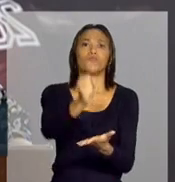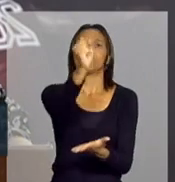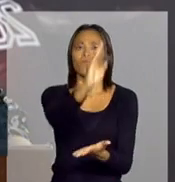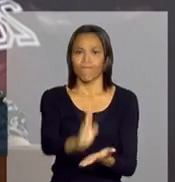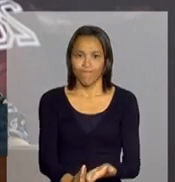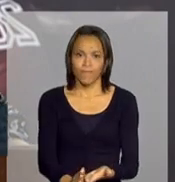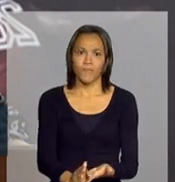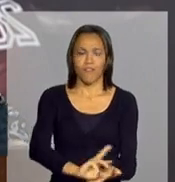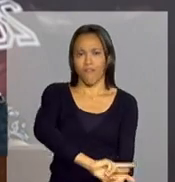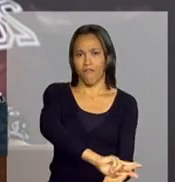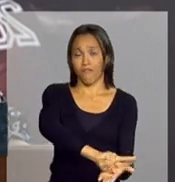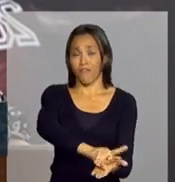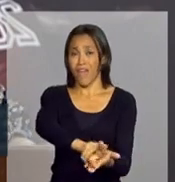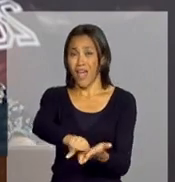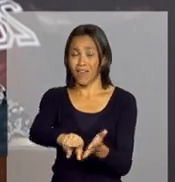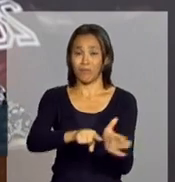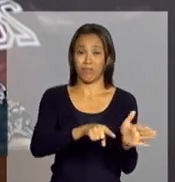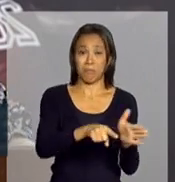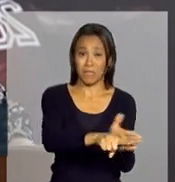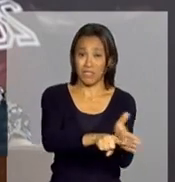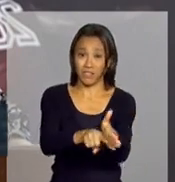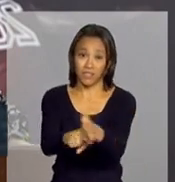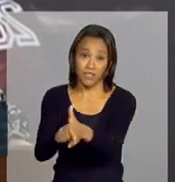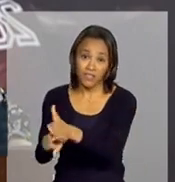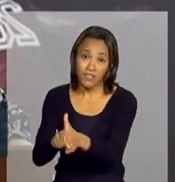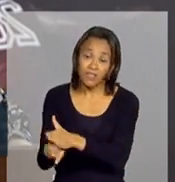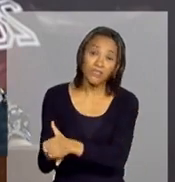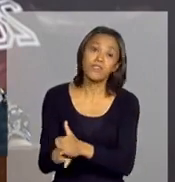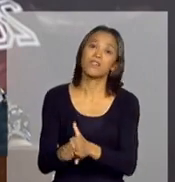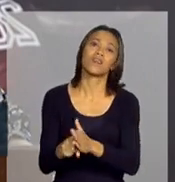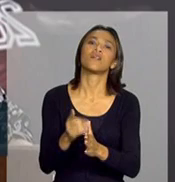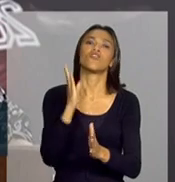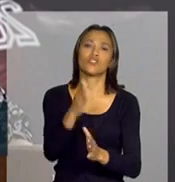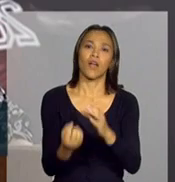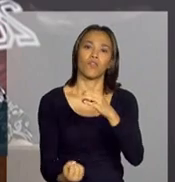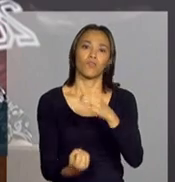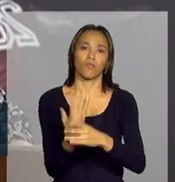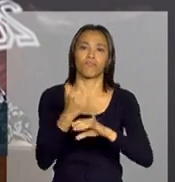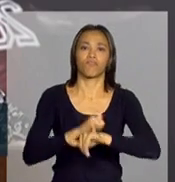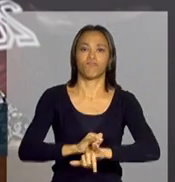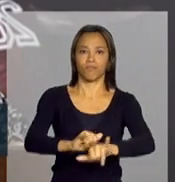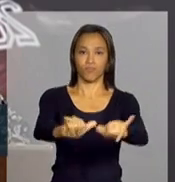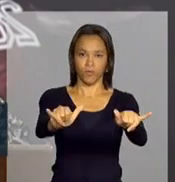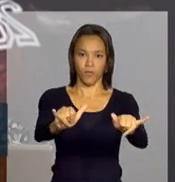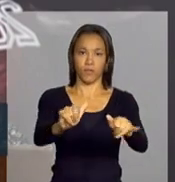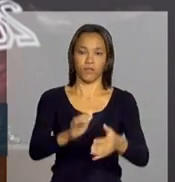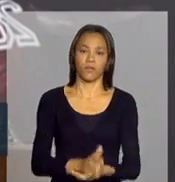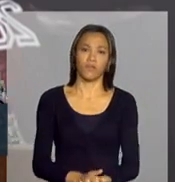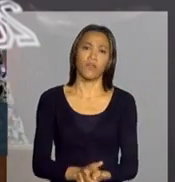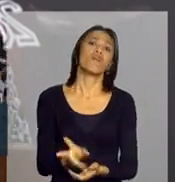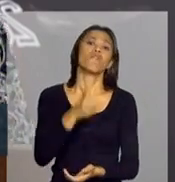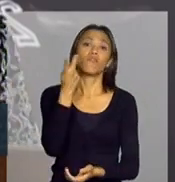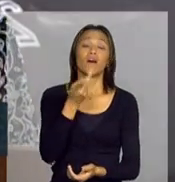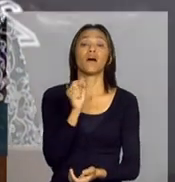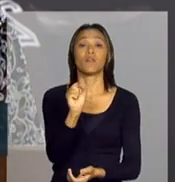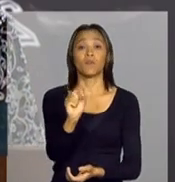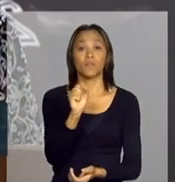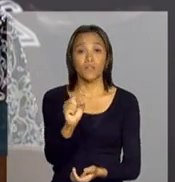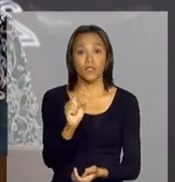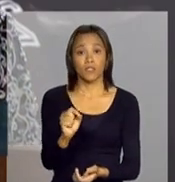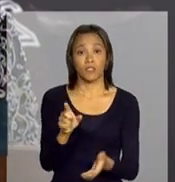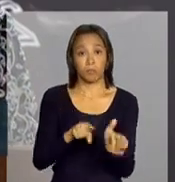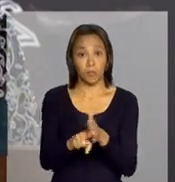milhares de trabalho desde a sua criação foram publicados falo de trabalhos que